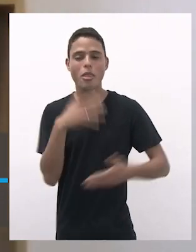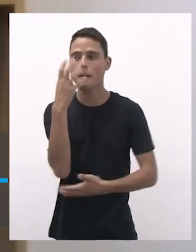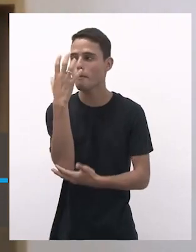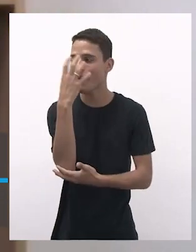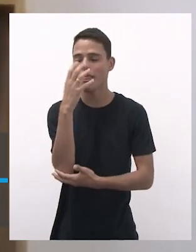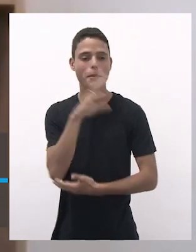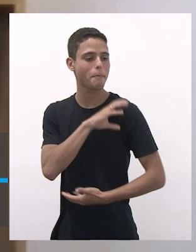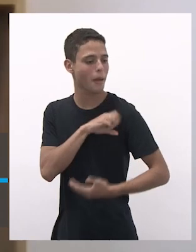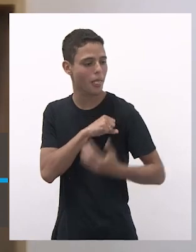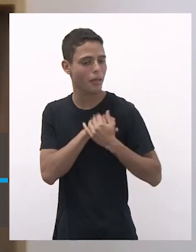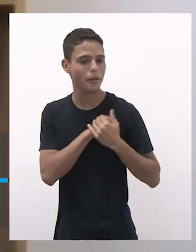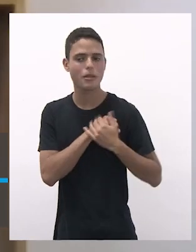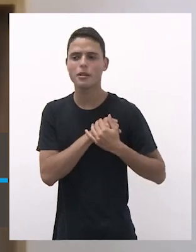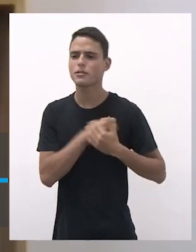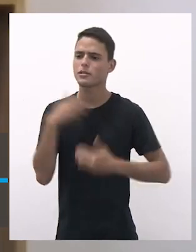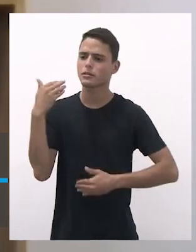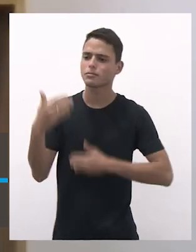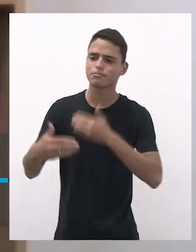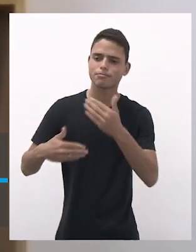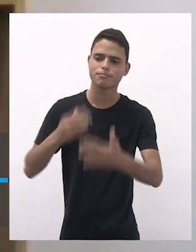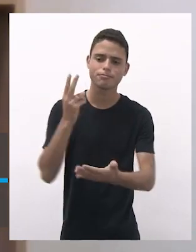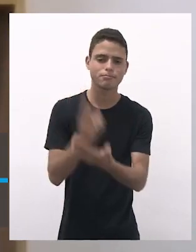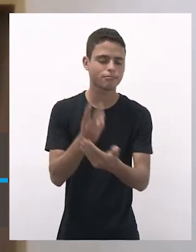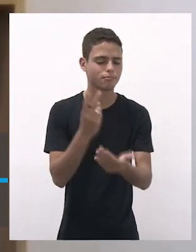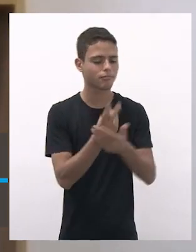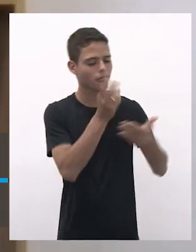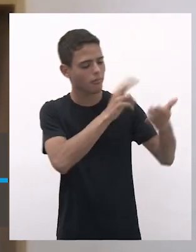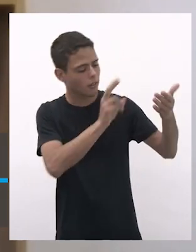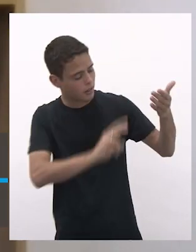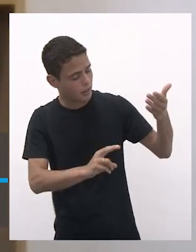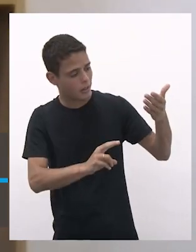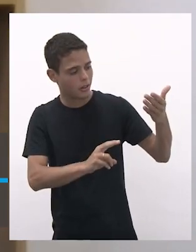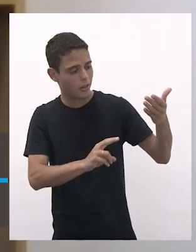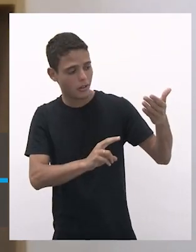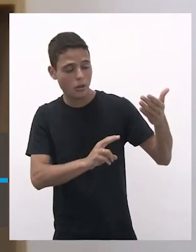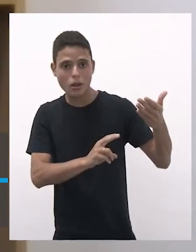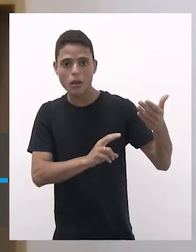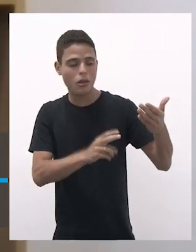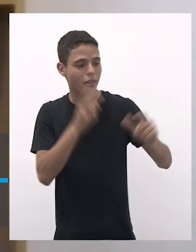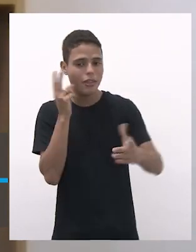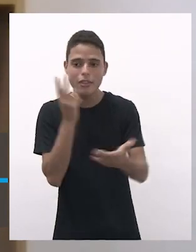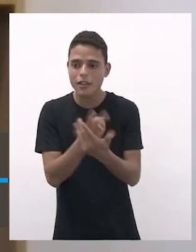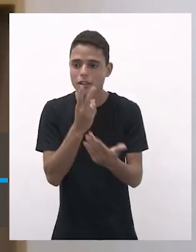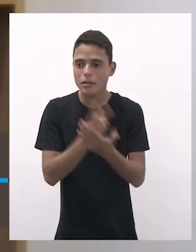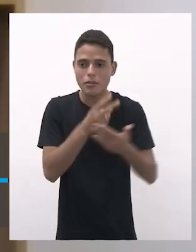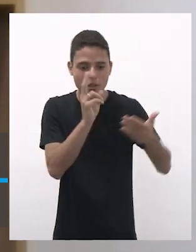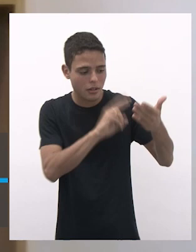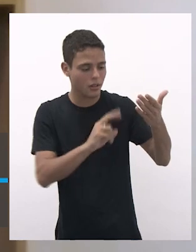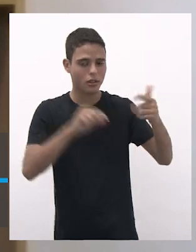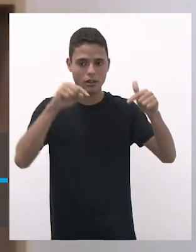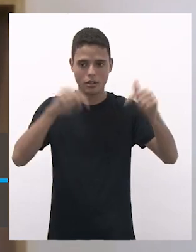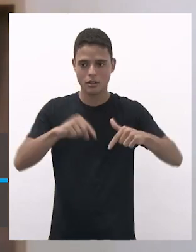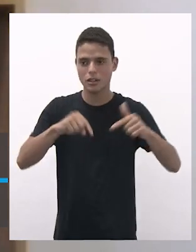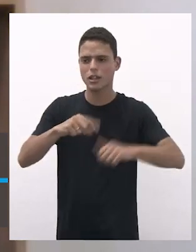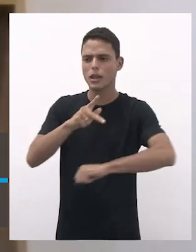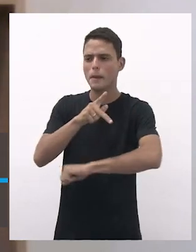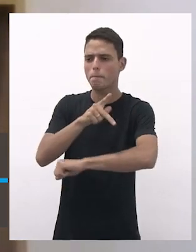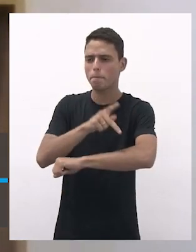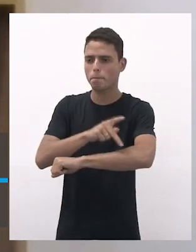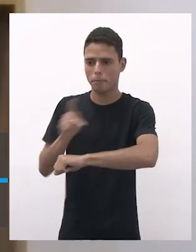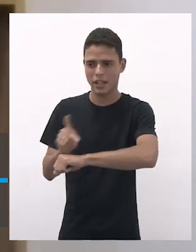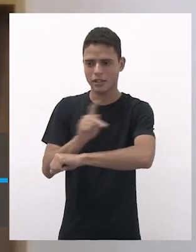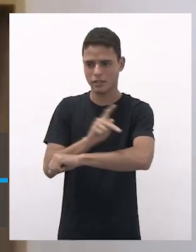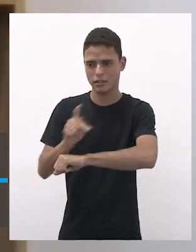então eu nunca mais deixei de ler. Eu era uma verdadeira rata de biblioteca. Eu sou aqui da Penha, em São Paulo, né?